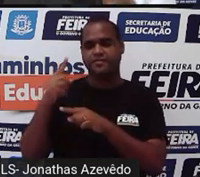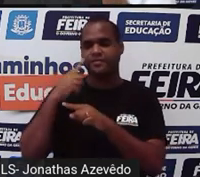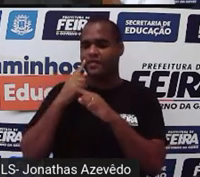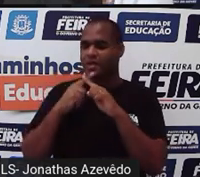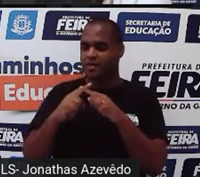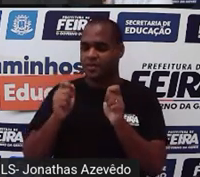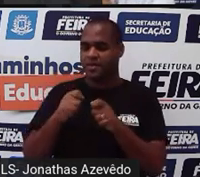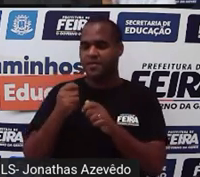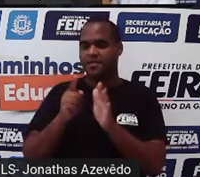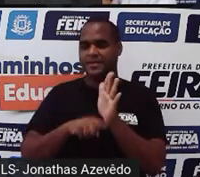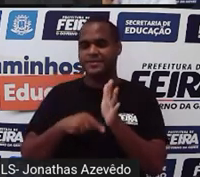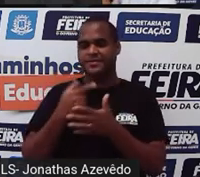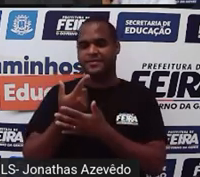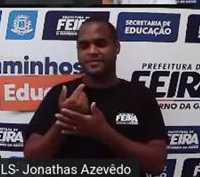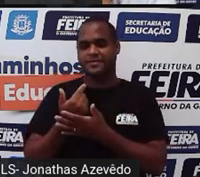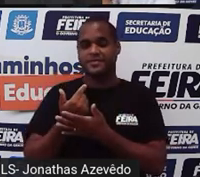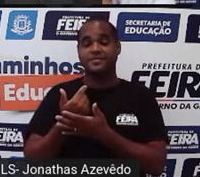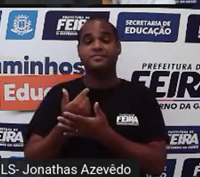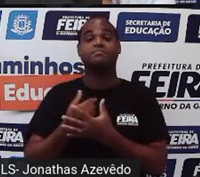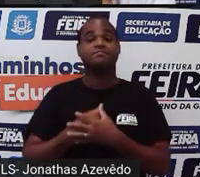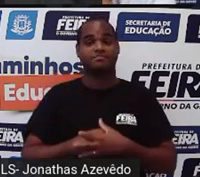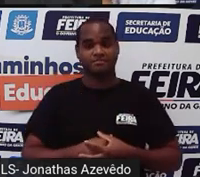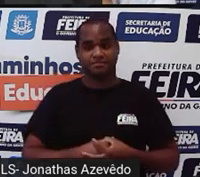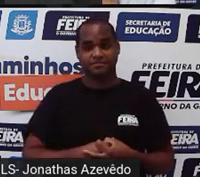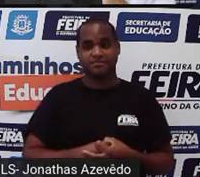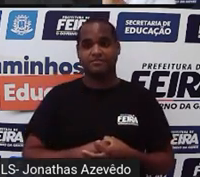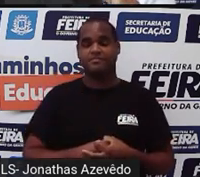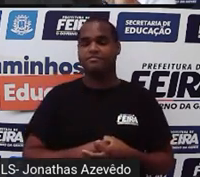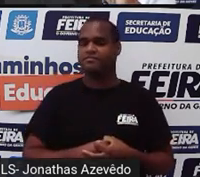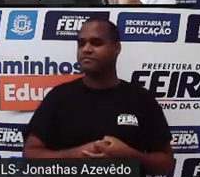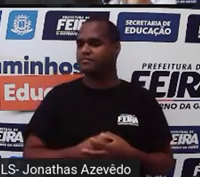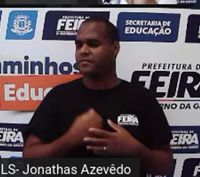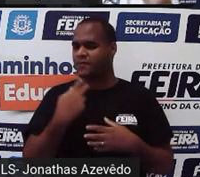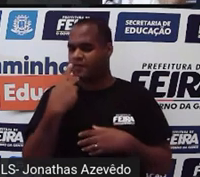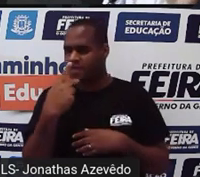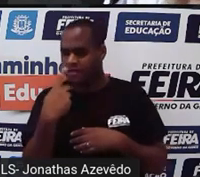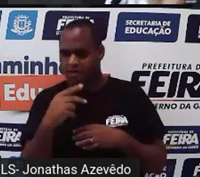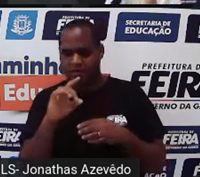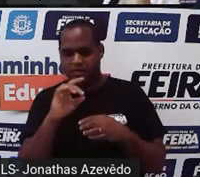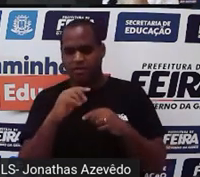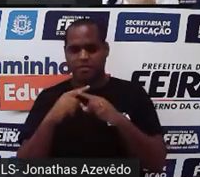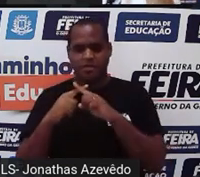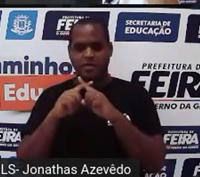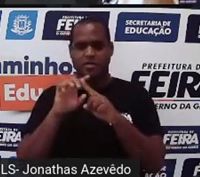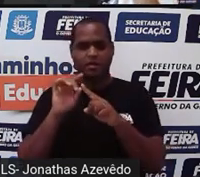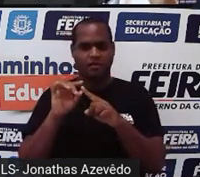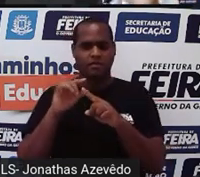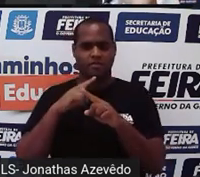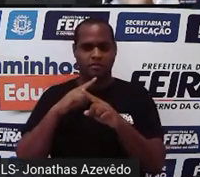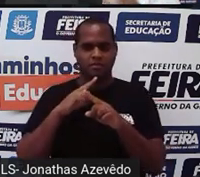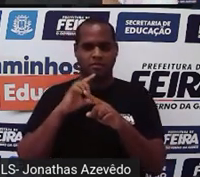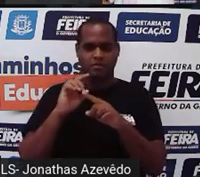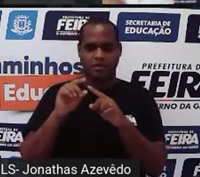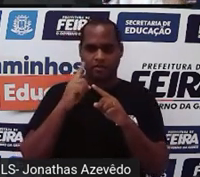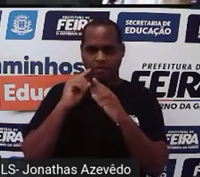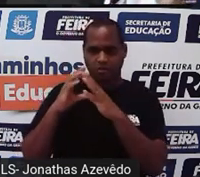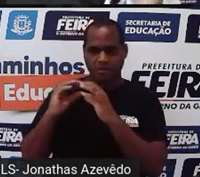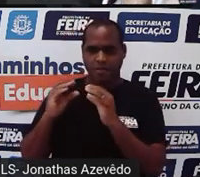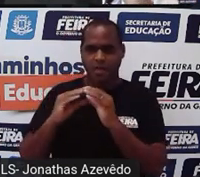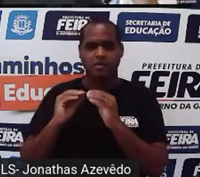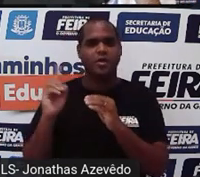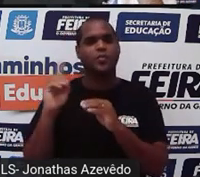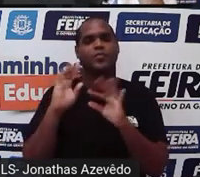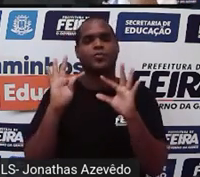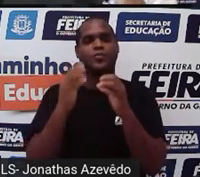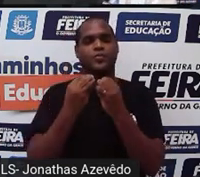2Y vezes menos 12 se você não multiplica apenas aquilo que você quer fazer desaparecer se